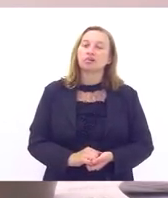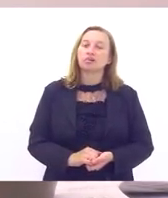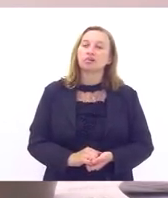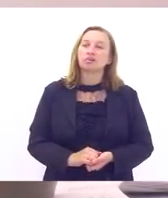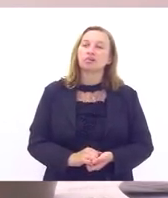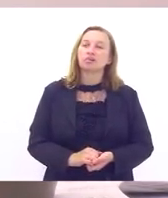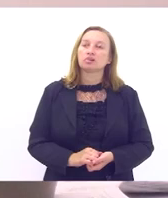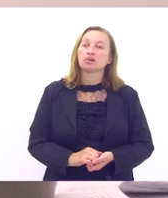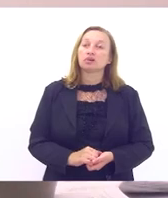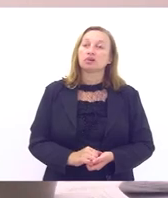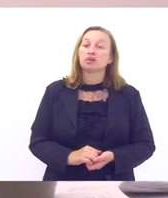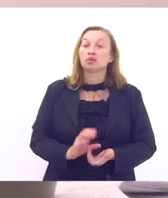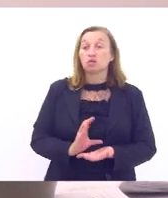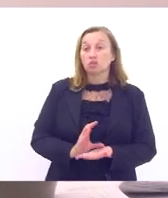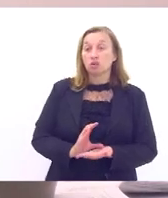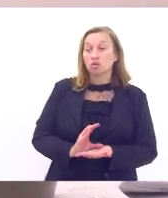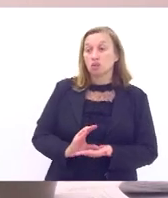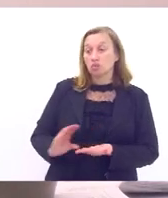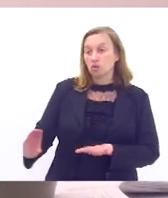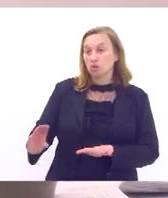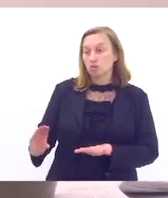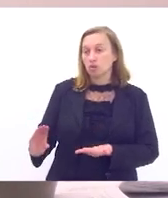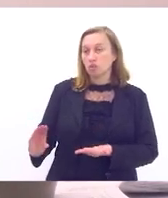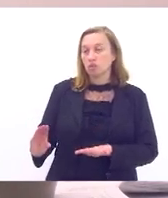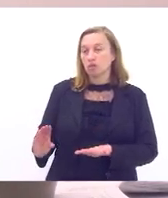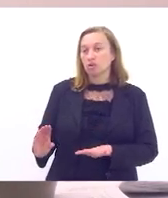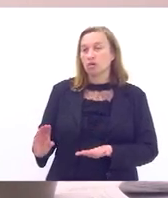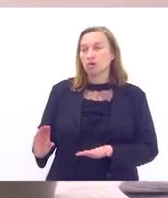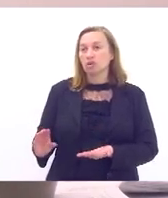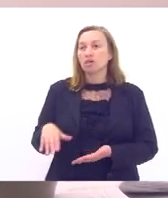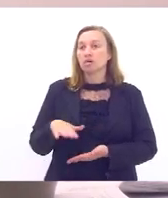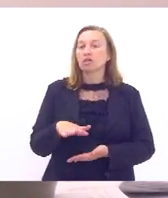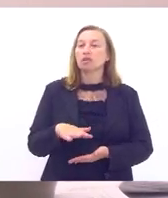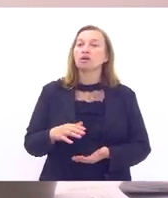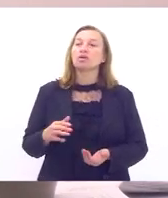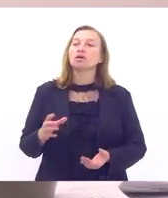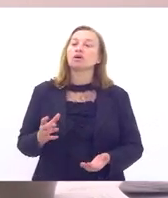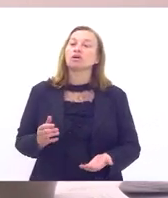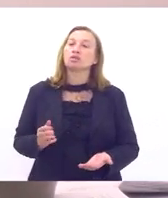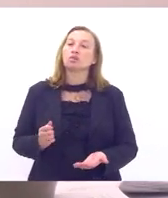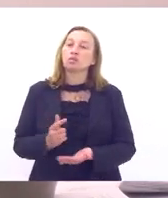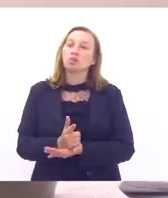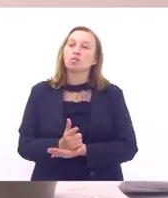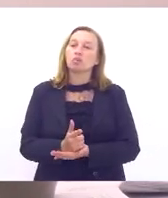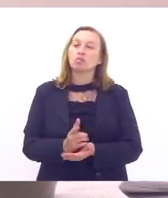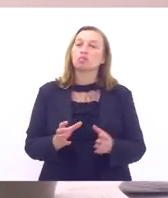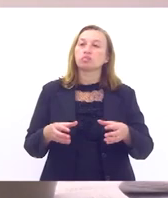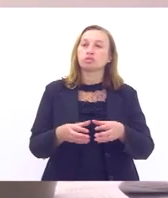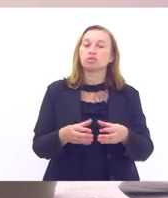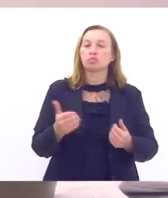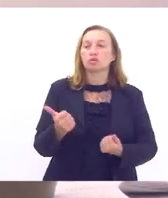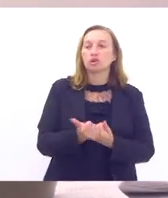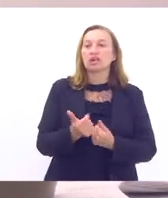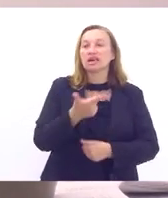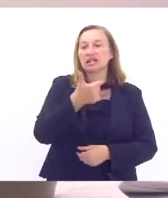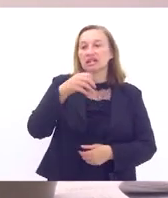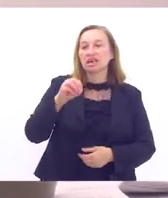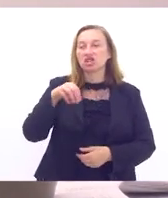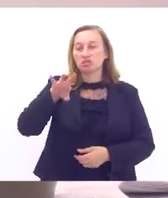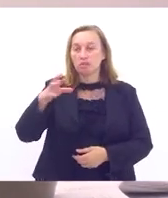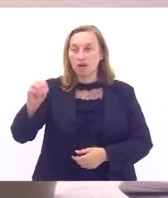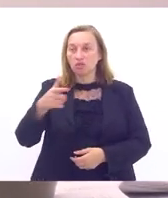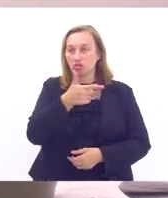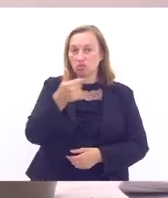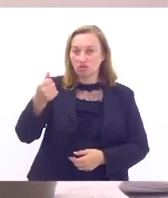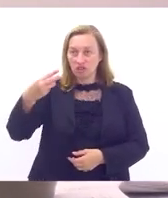reservou os valores para serem executados no âmbito do termo de cooperação. Em 10 de maio de 2023,